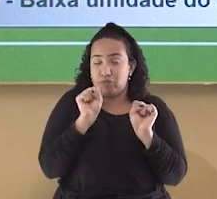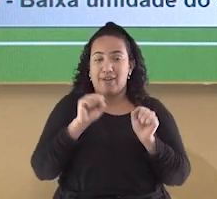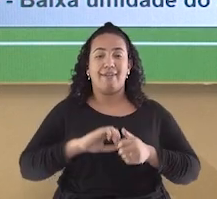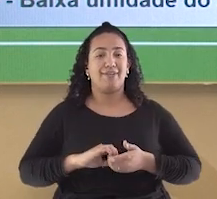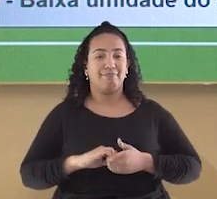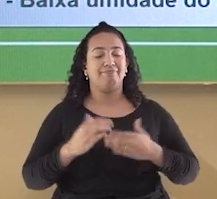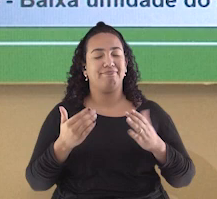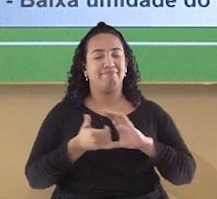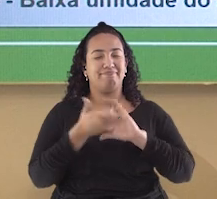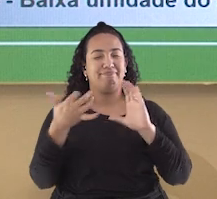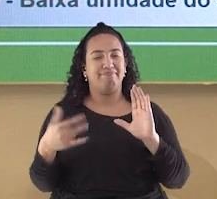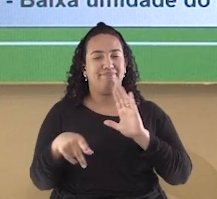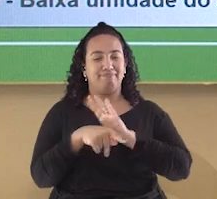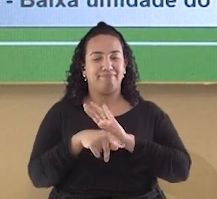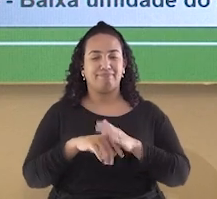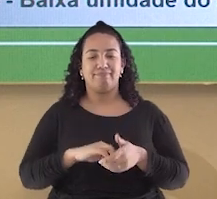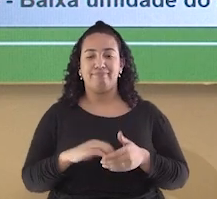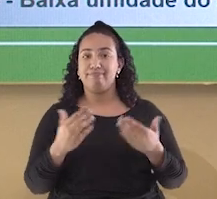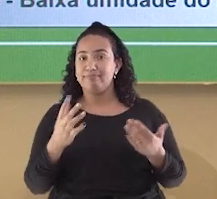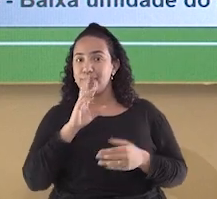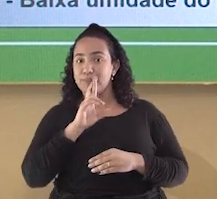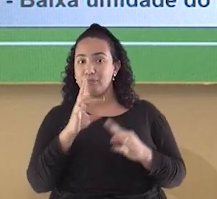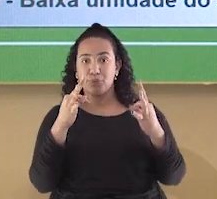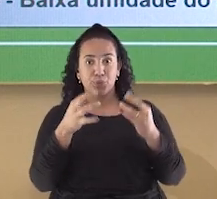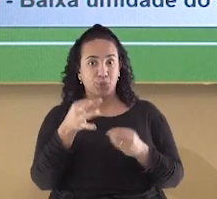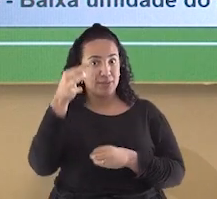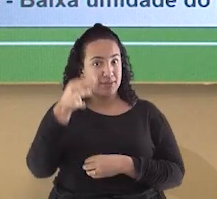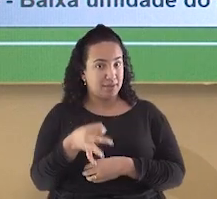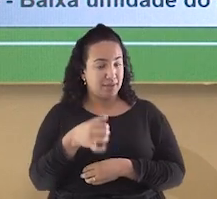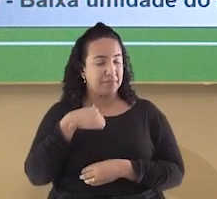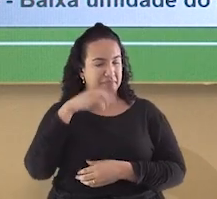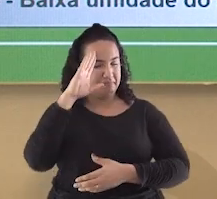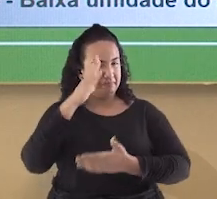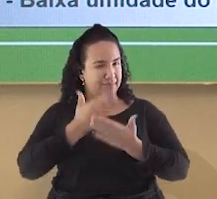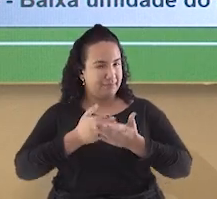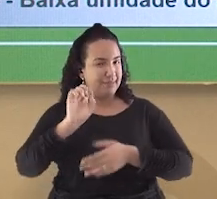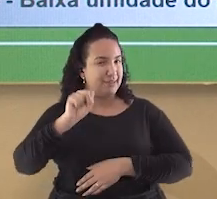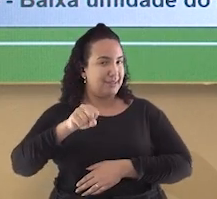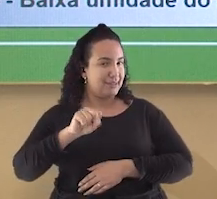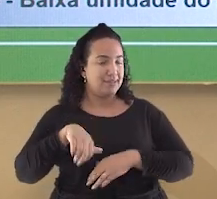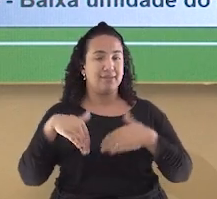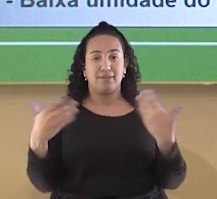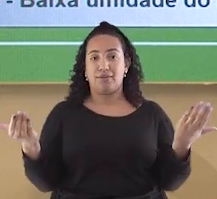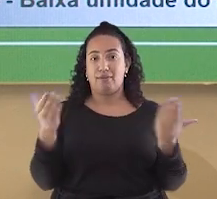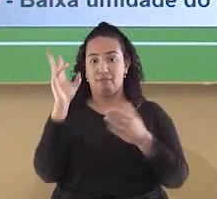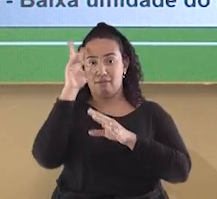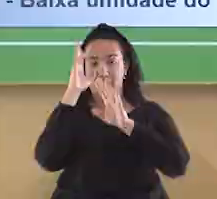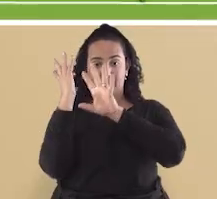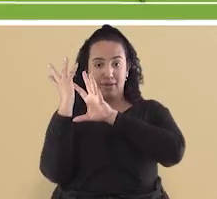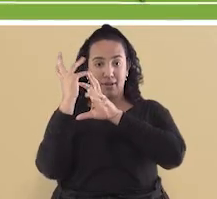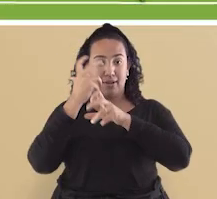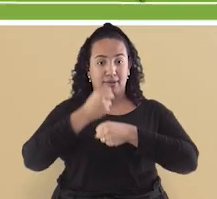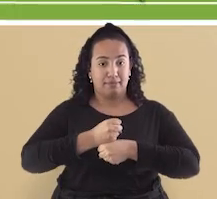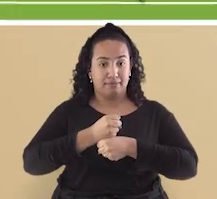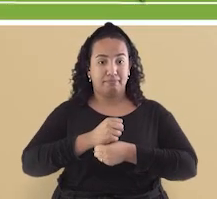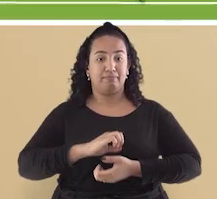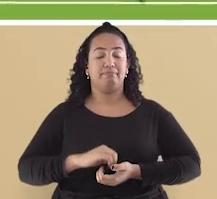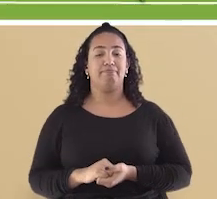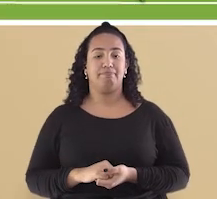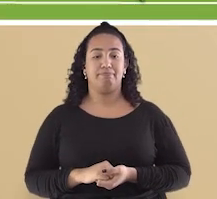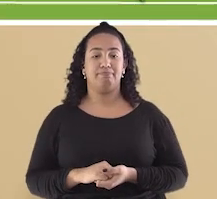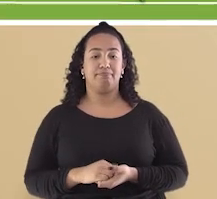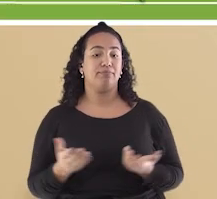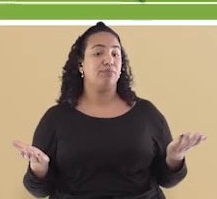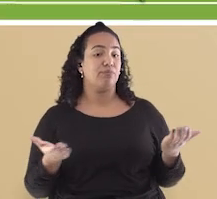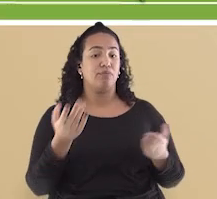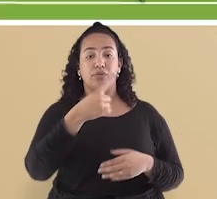suas características. Então, acertaram todas? Eu creio que sim. Então, a gente já pode relembrar o que aprendeu hoje. Hoje nós aprendemos sobre